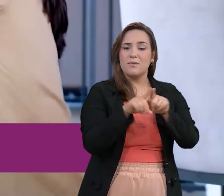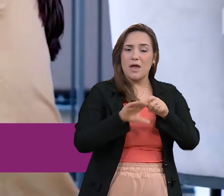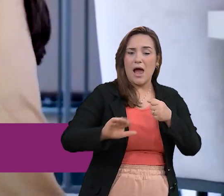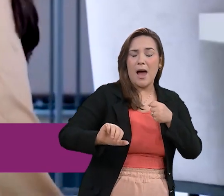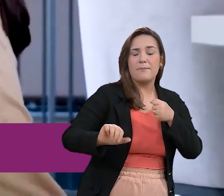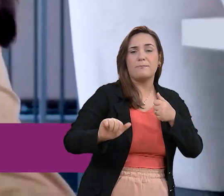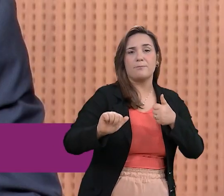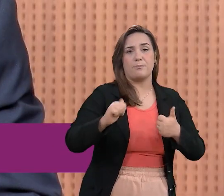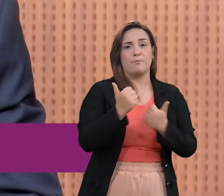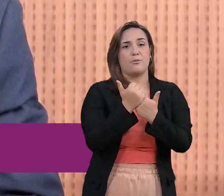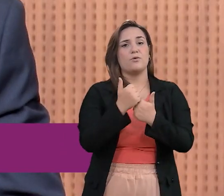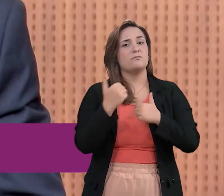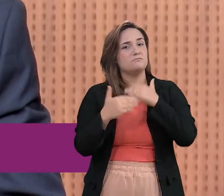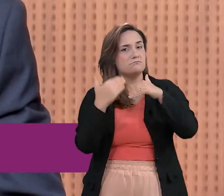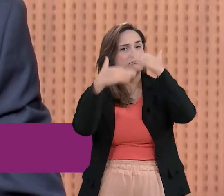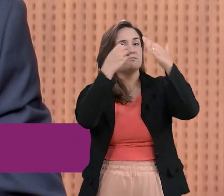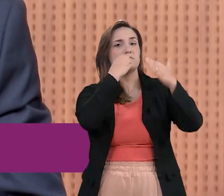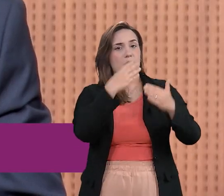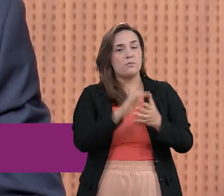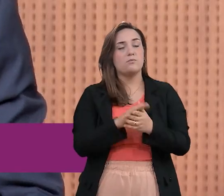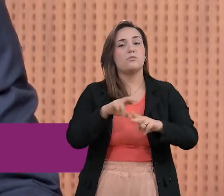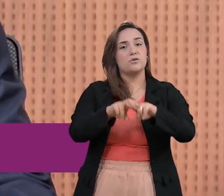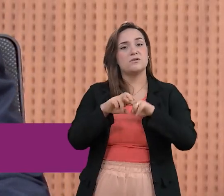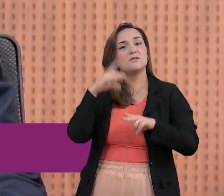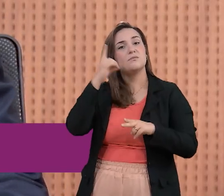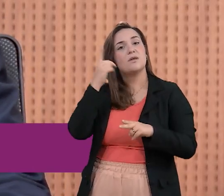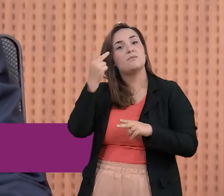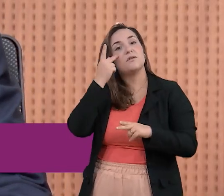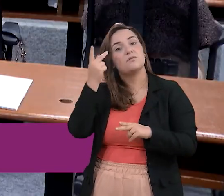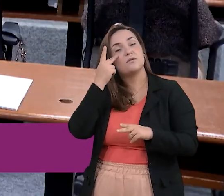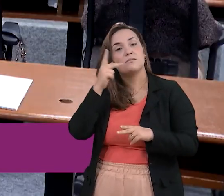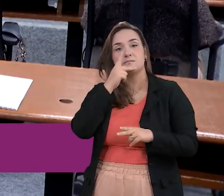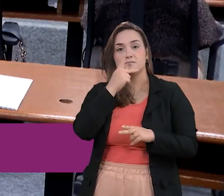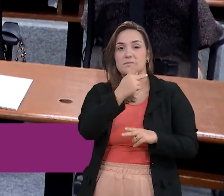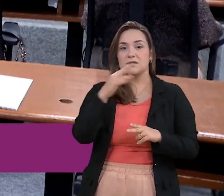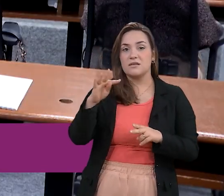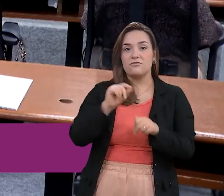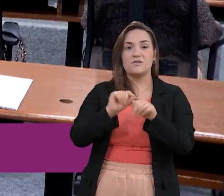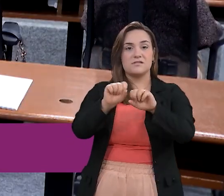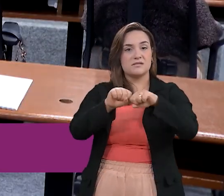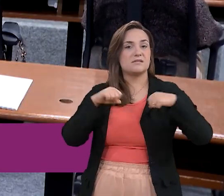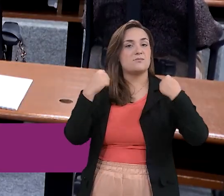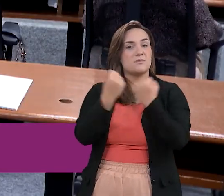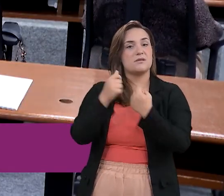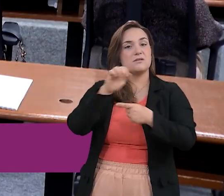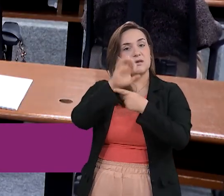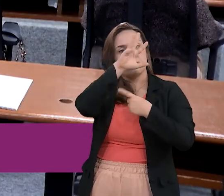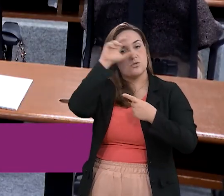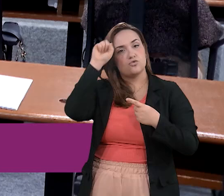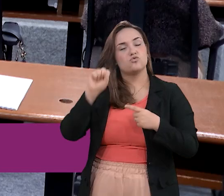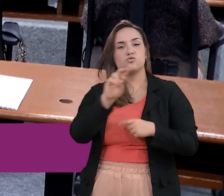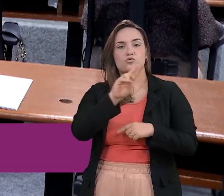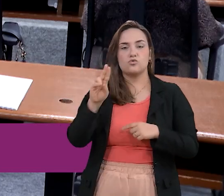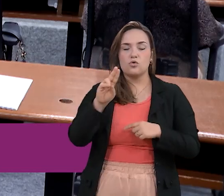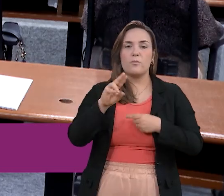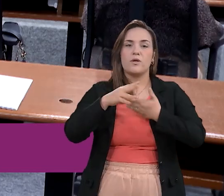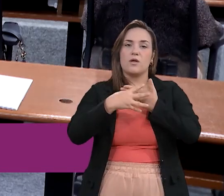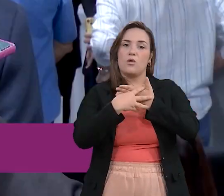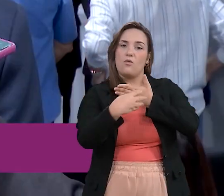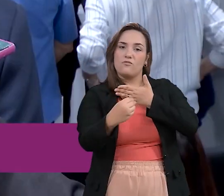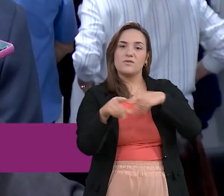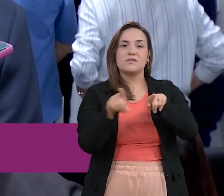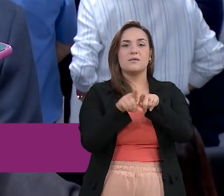desenvolvimento integral e para debater o assunto o deputado Pedro kemp do PT realizou o seminário sumat grossense orfandade e